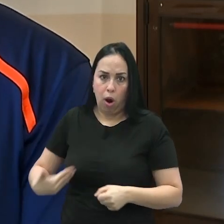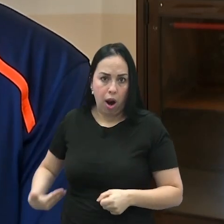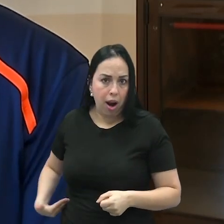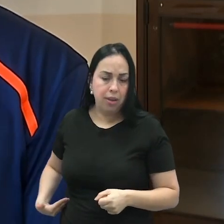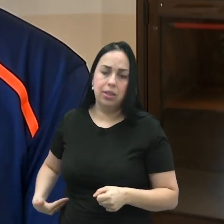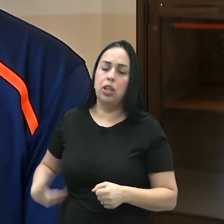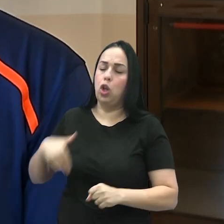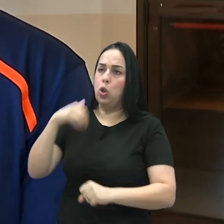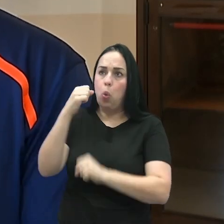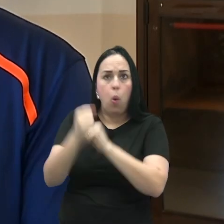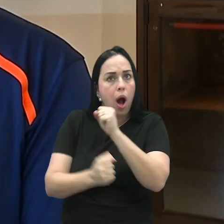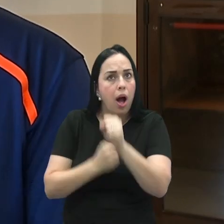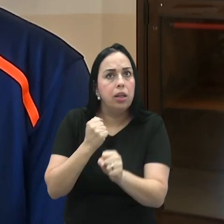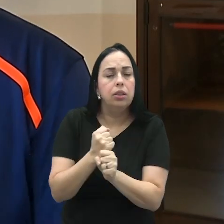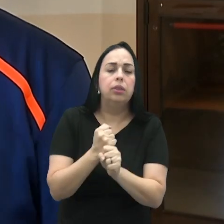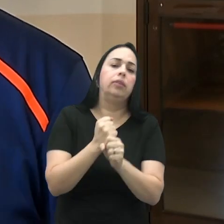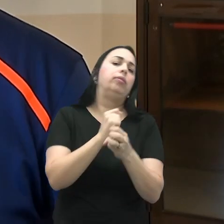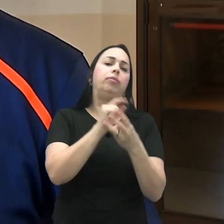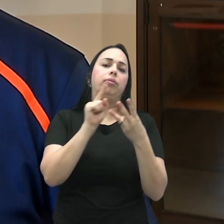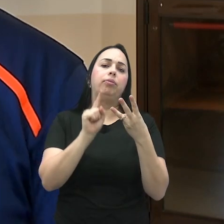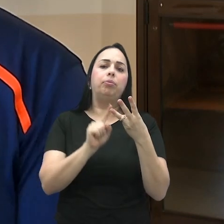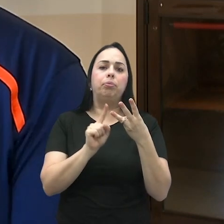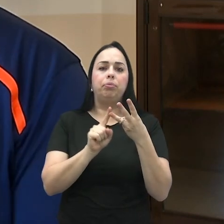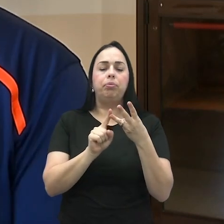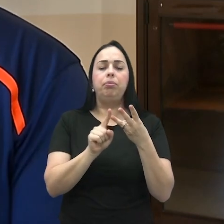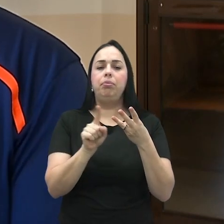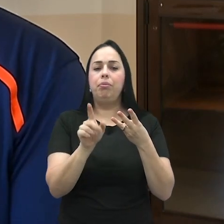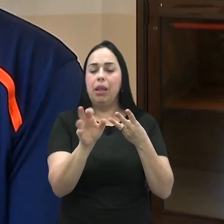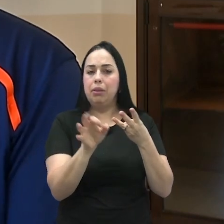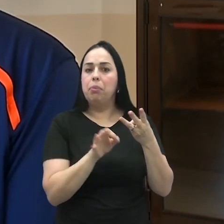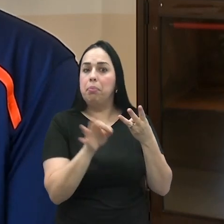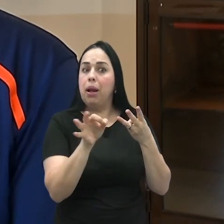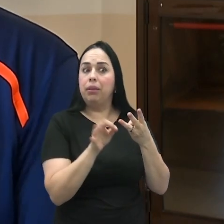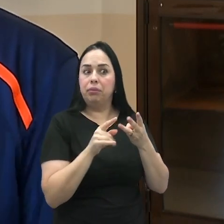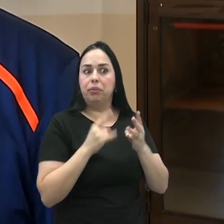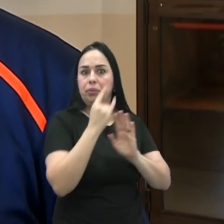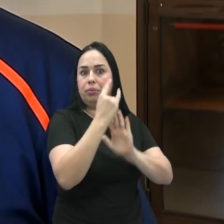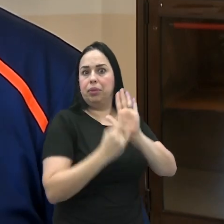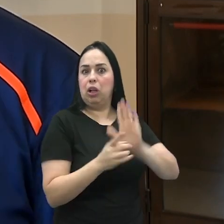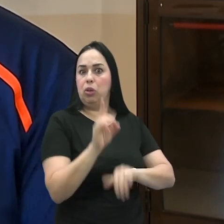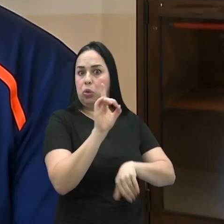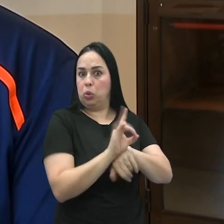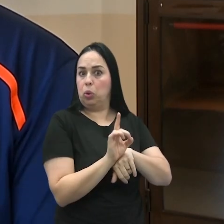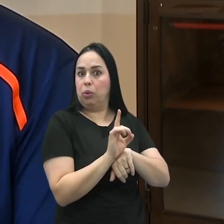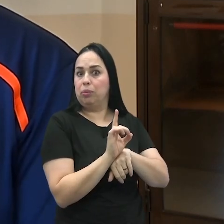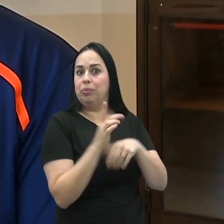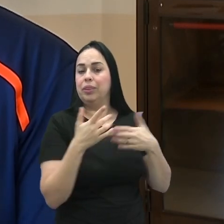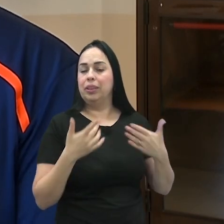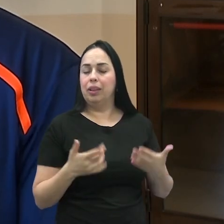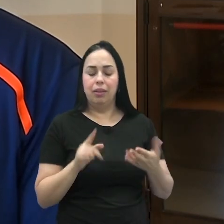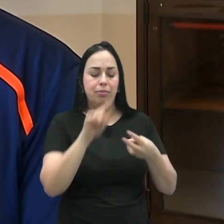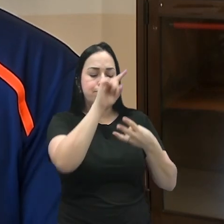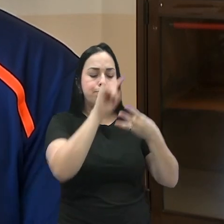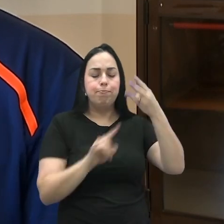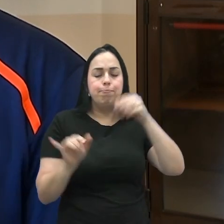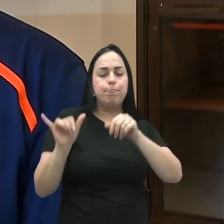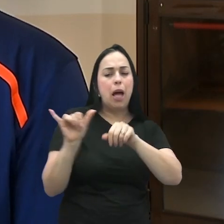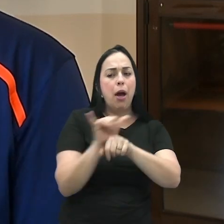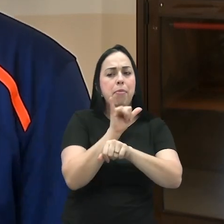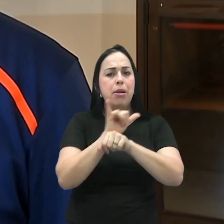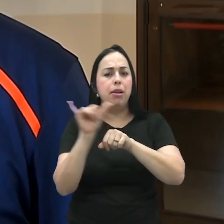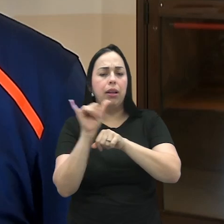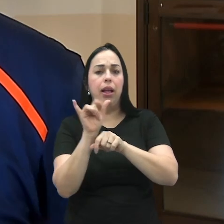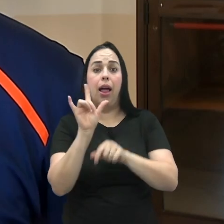planos plurianuais, nos diversos planos diretores também. Através desses instrumentos você